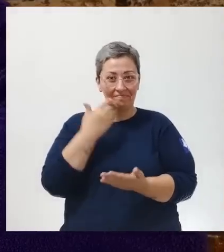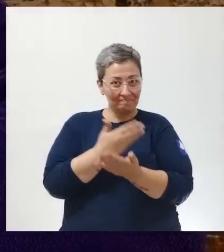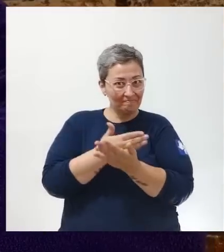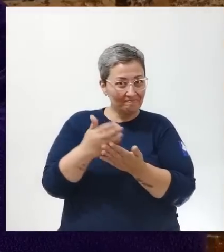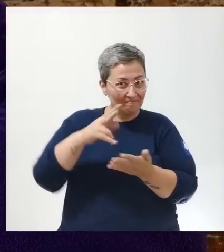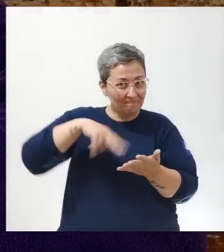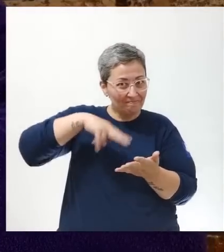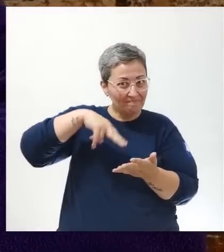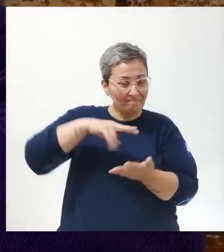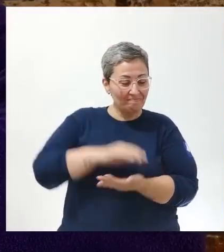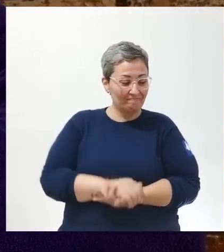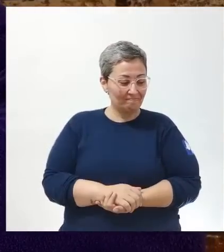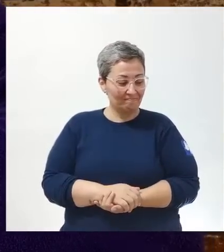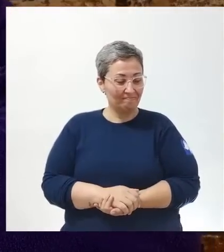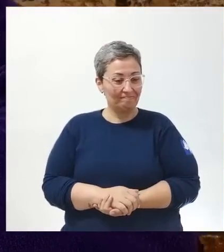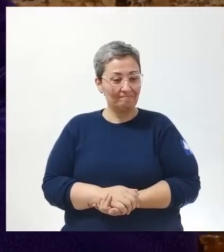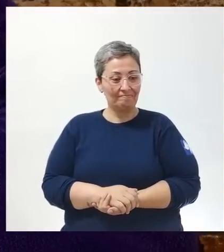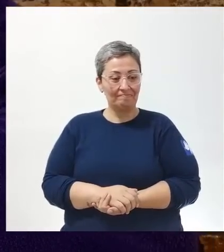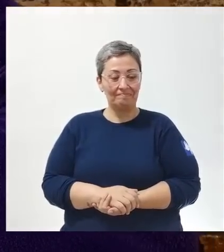Vamos começar a nossa leitura?